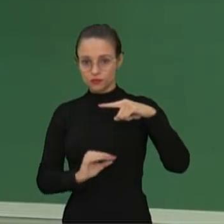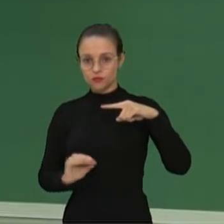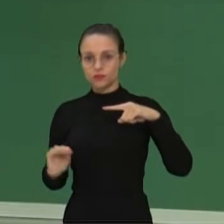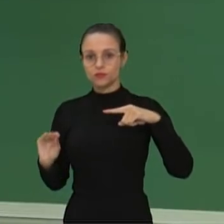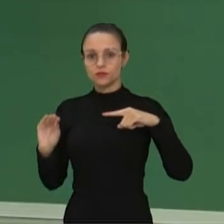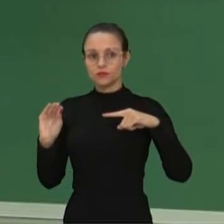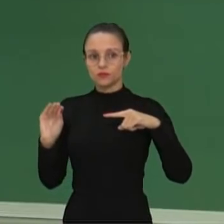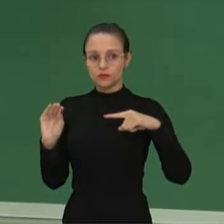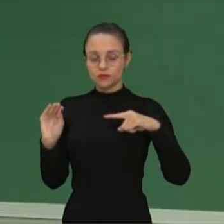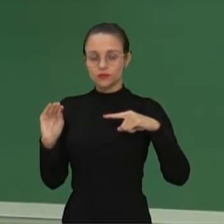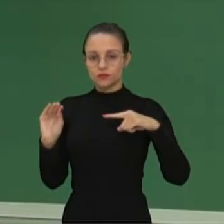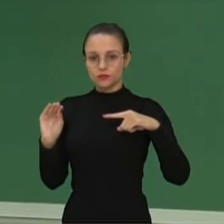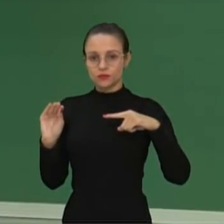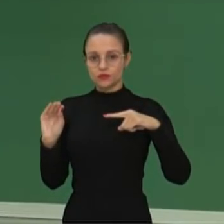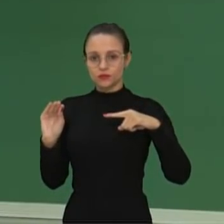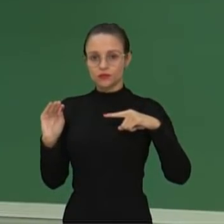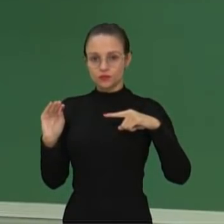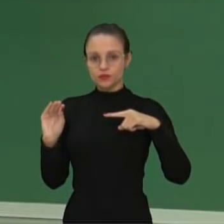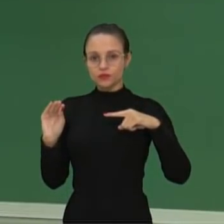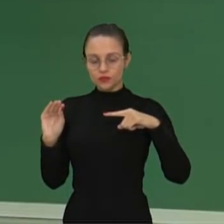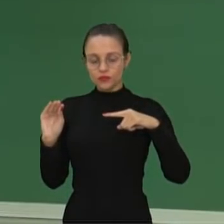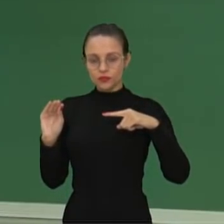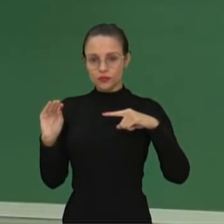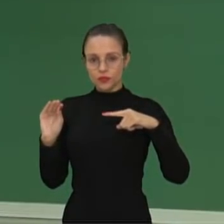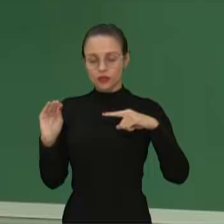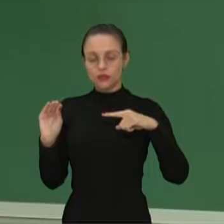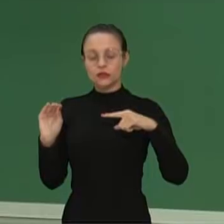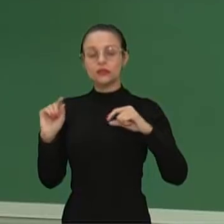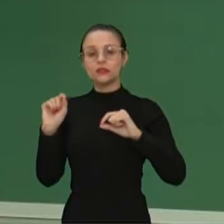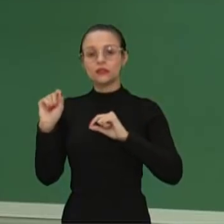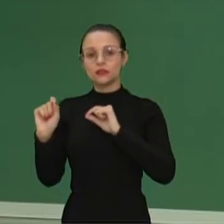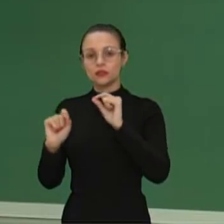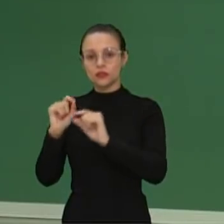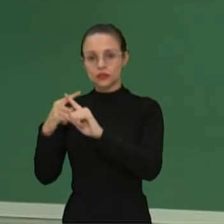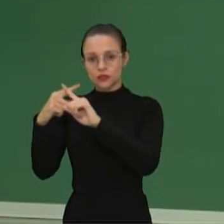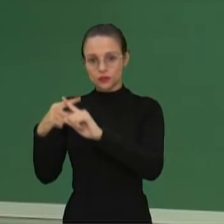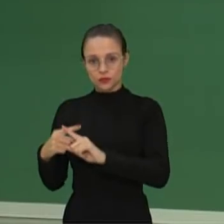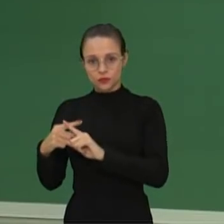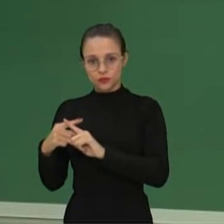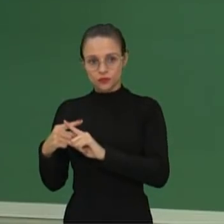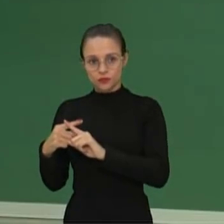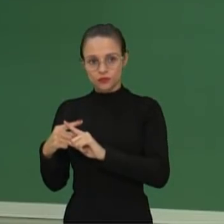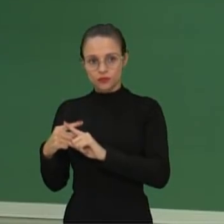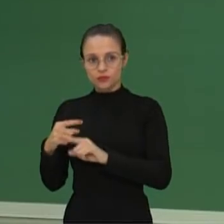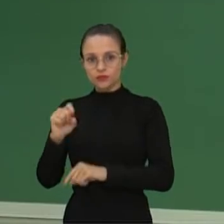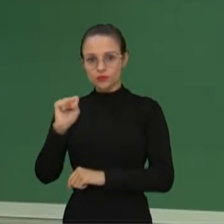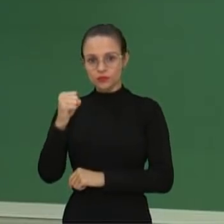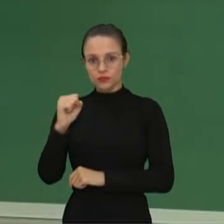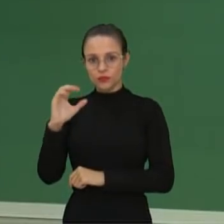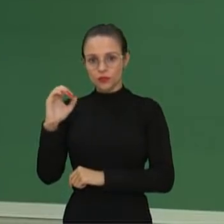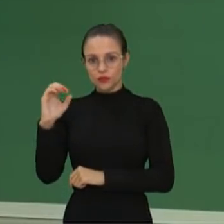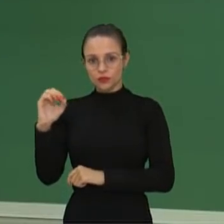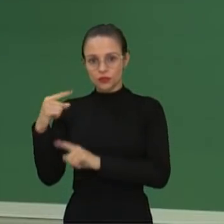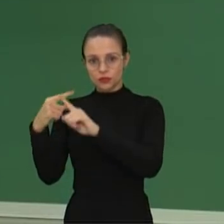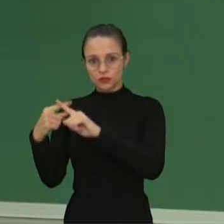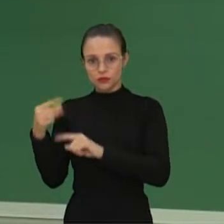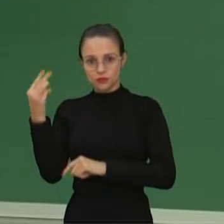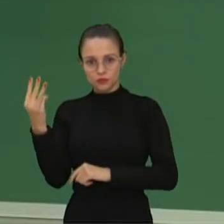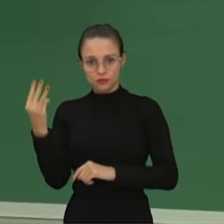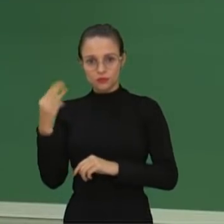na nossa operação inversa, né? Da igualdade, multiplicando, ó, 8.000 vezes